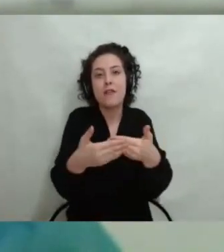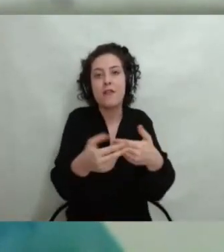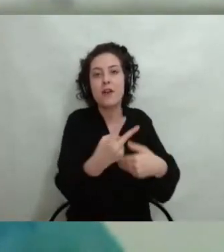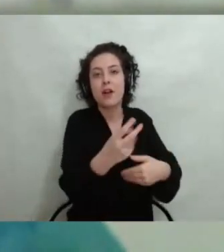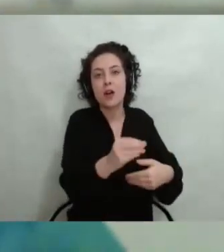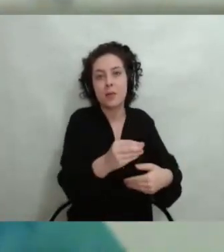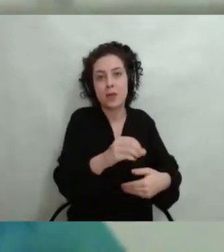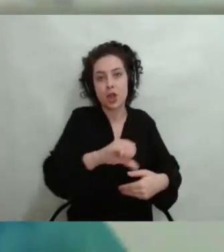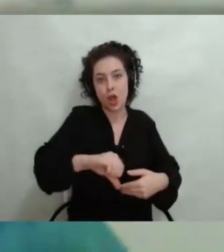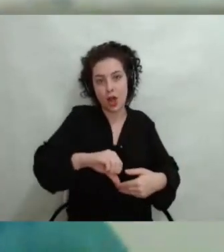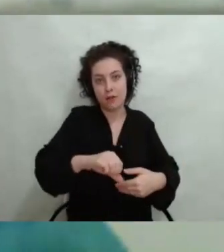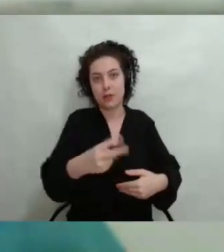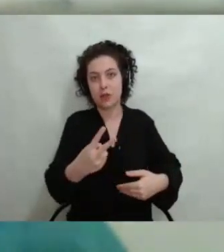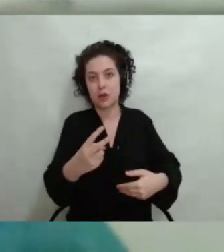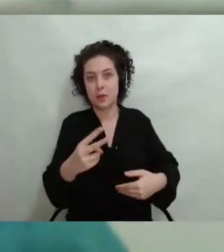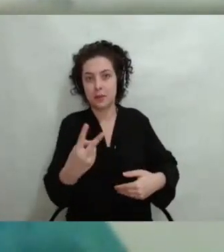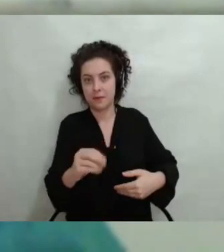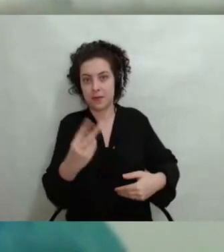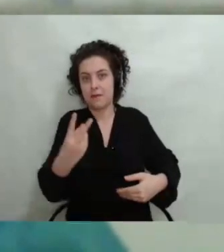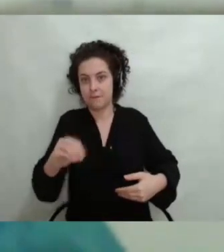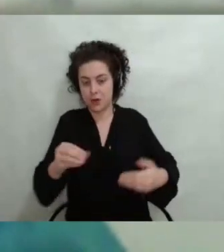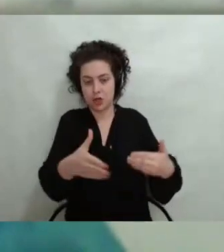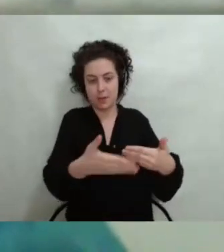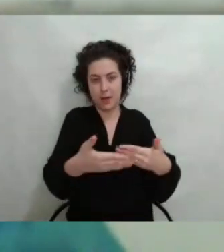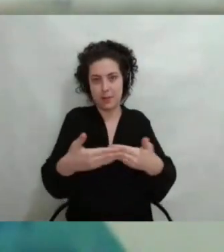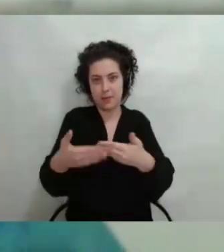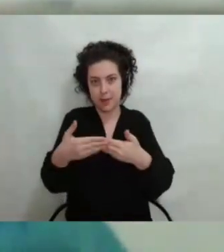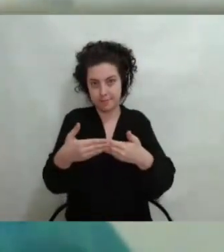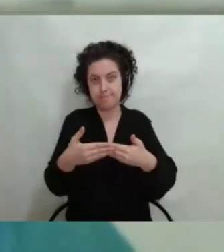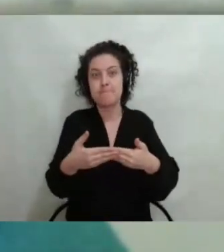e 2020. Dos leitos de UTI, que são muito